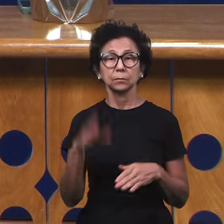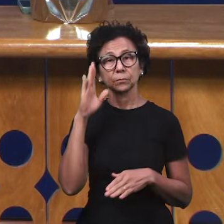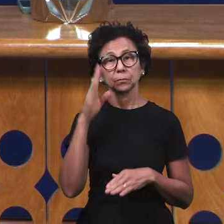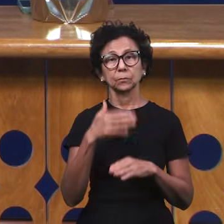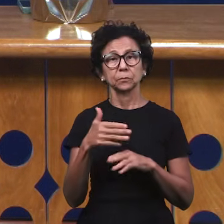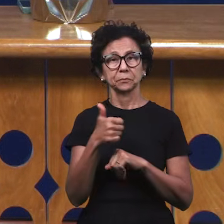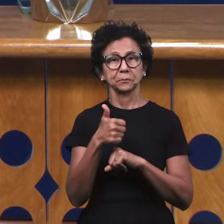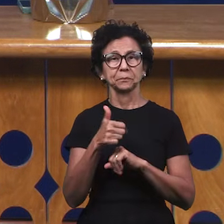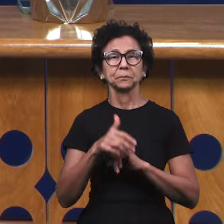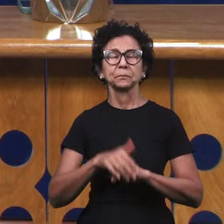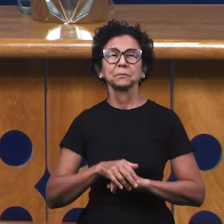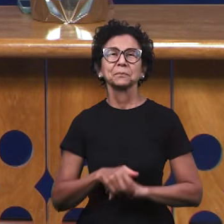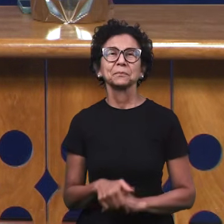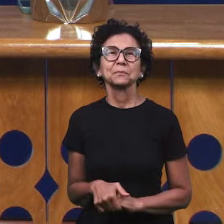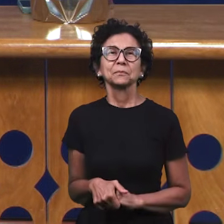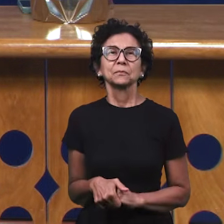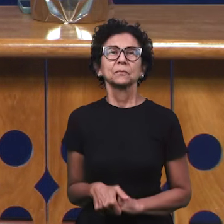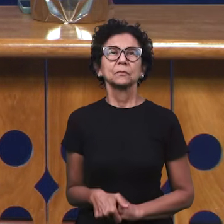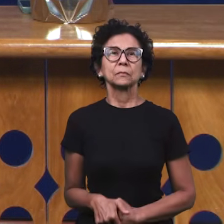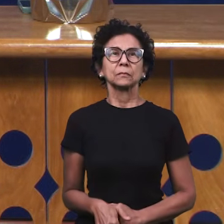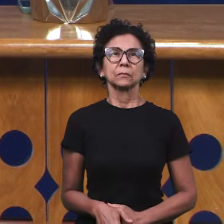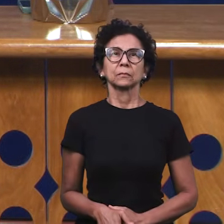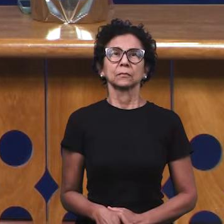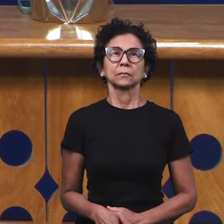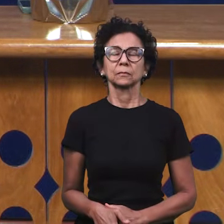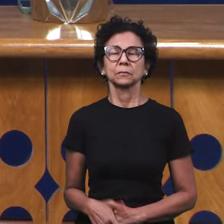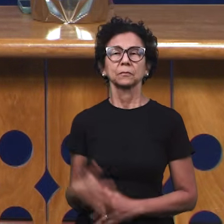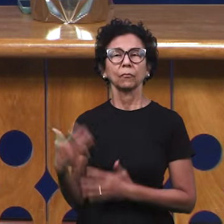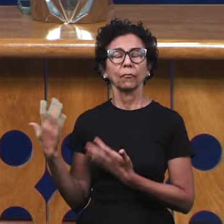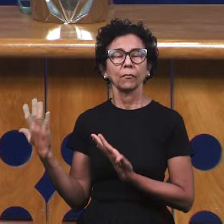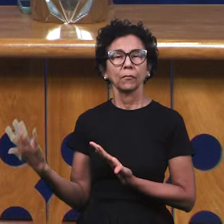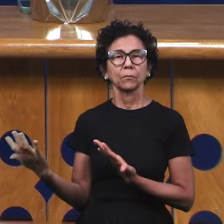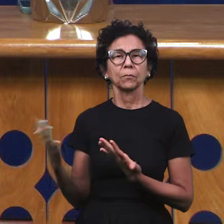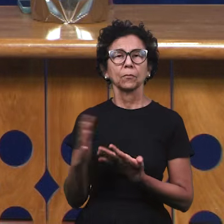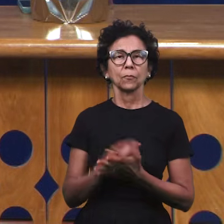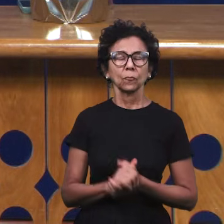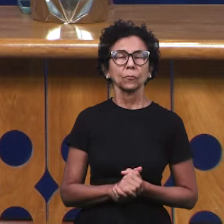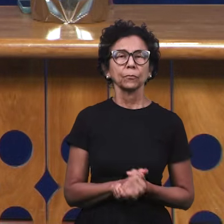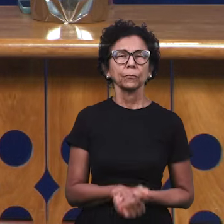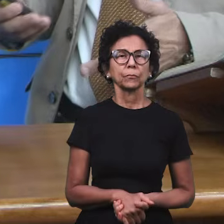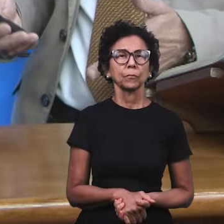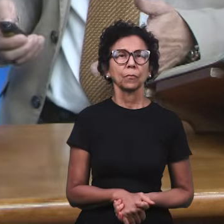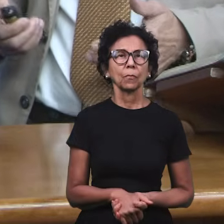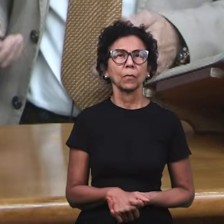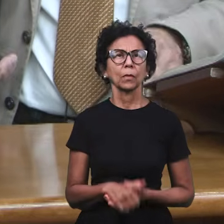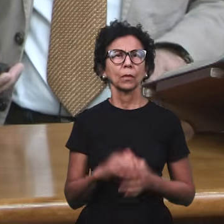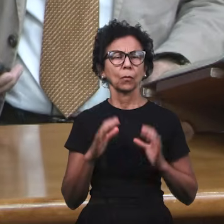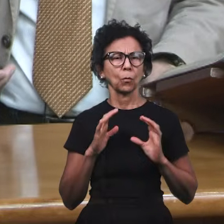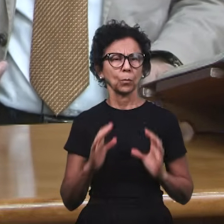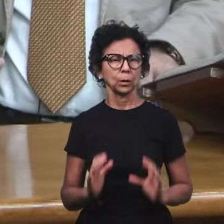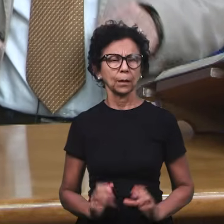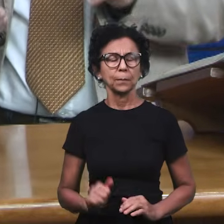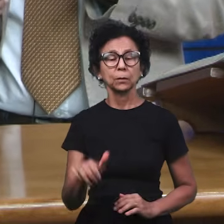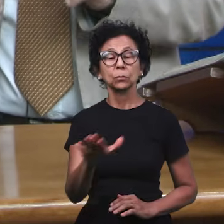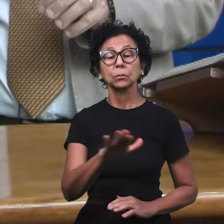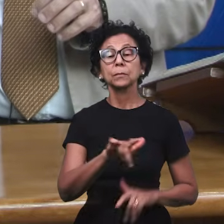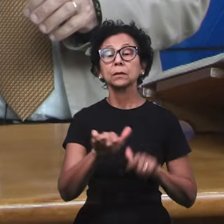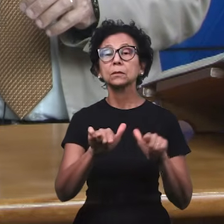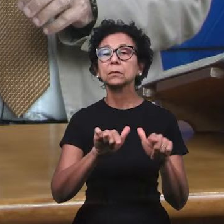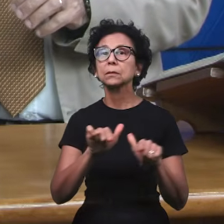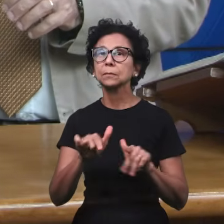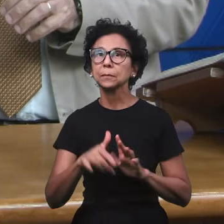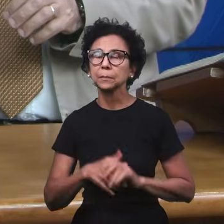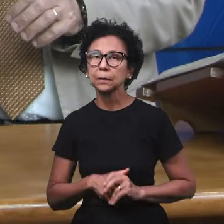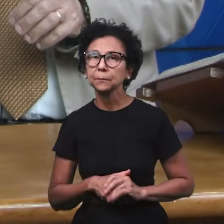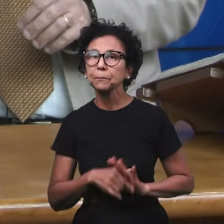profissional. O objetivo, então, é apresentar essas orientações que nós vimos agora, comportamento no ambiente de trabalho, e o texto